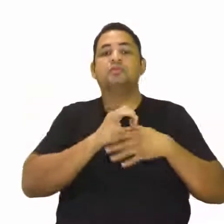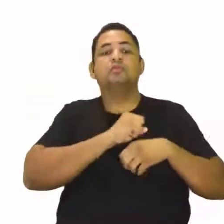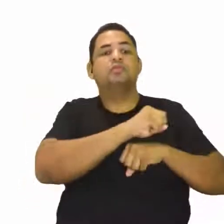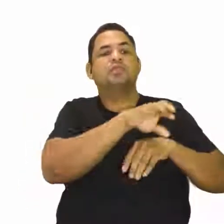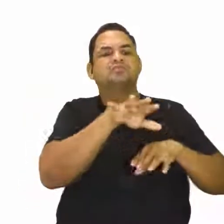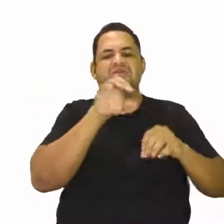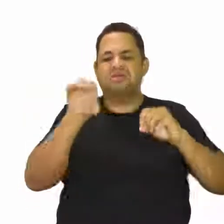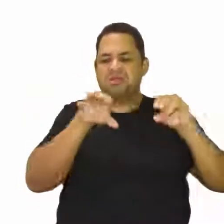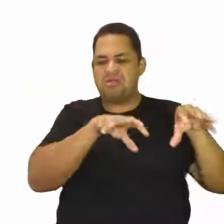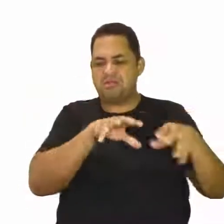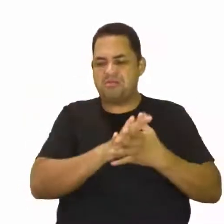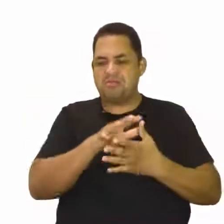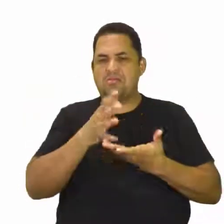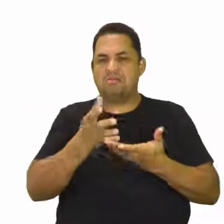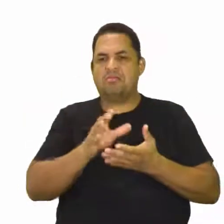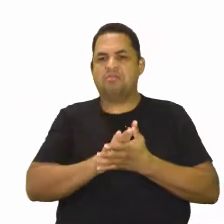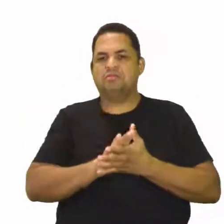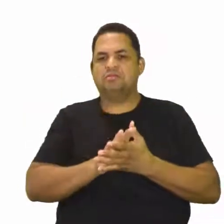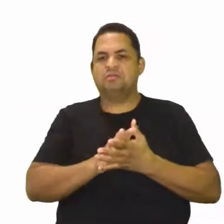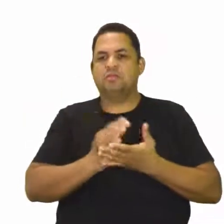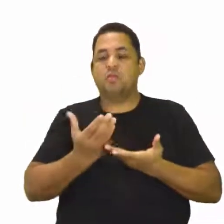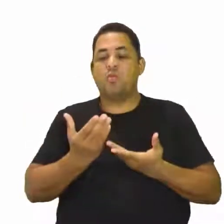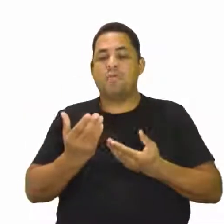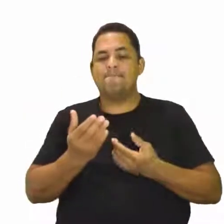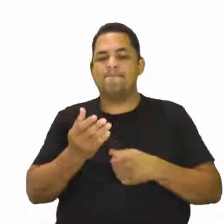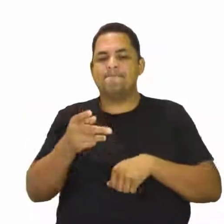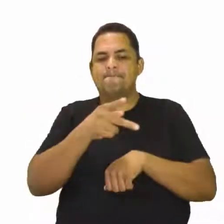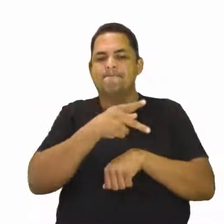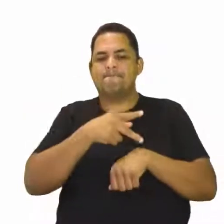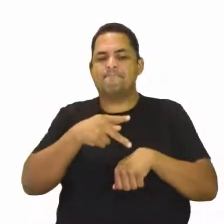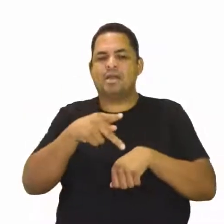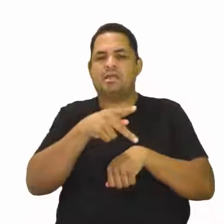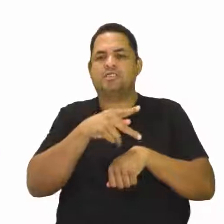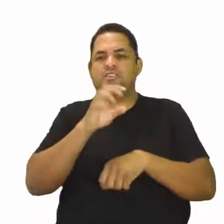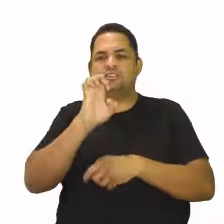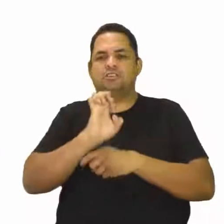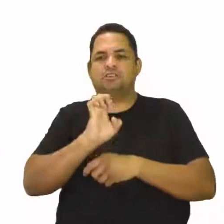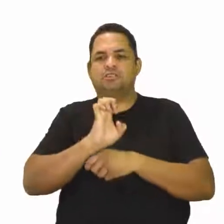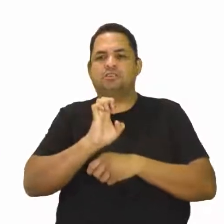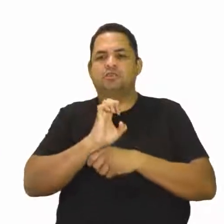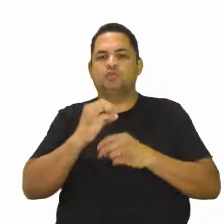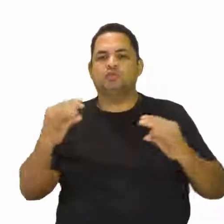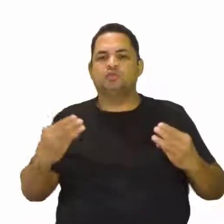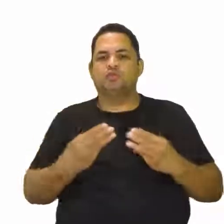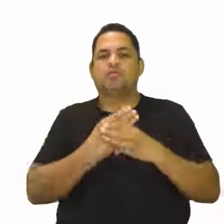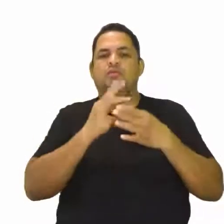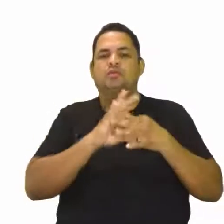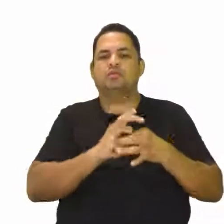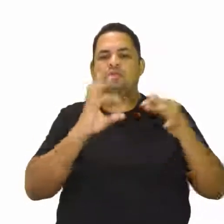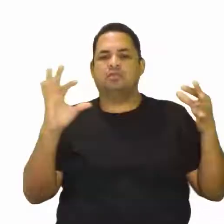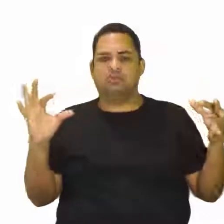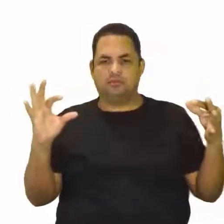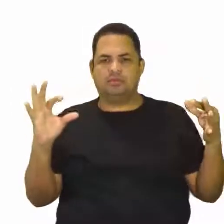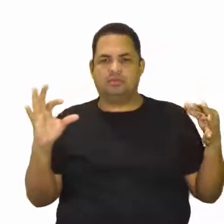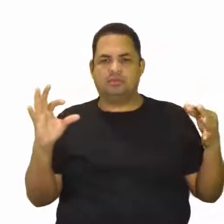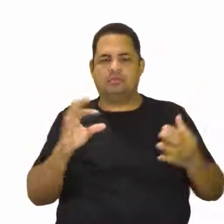mundo, em um Estado judaico independente. Então, esse cara